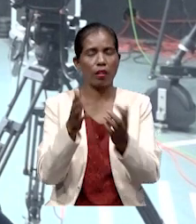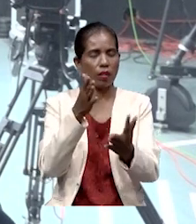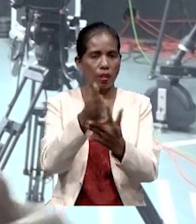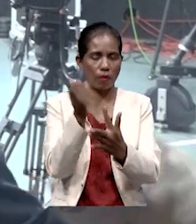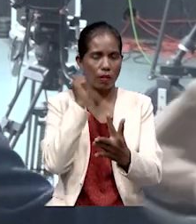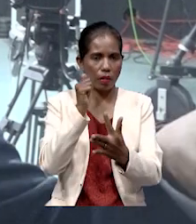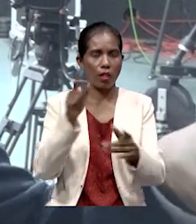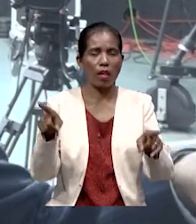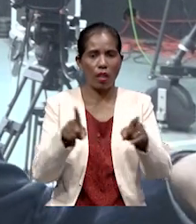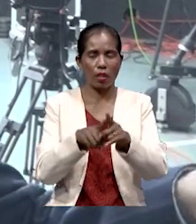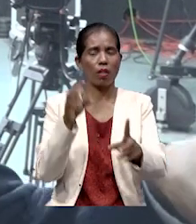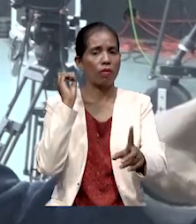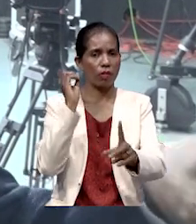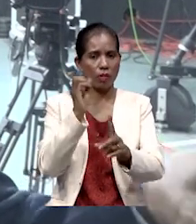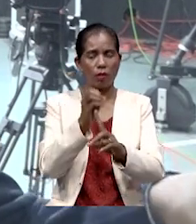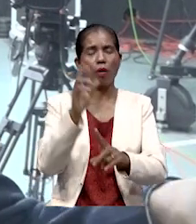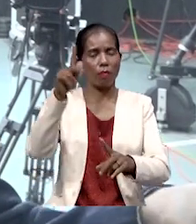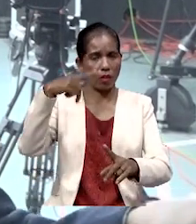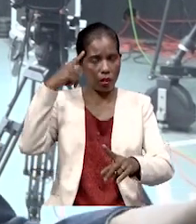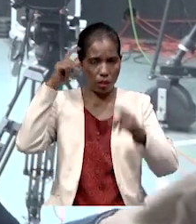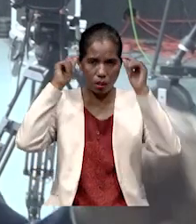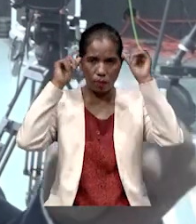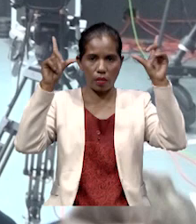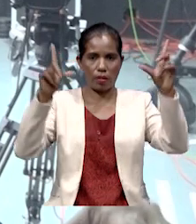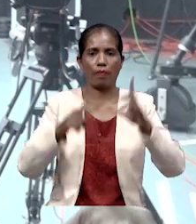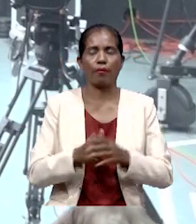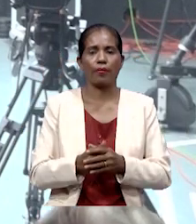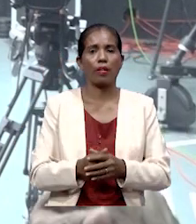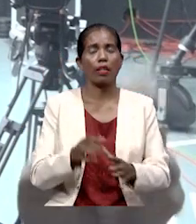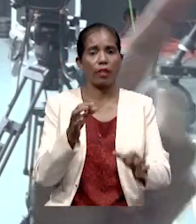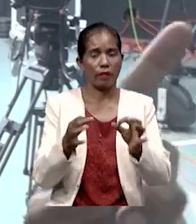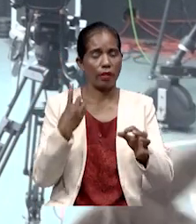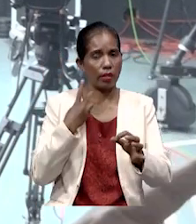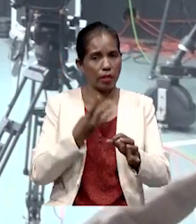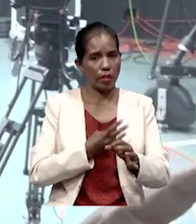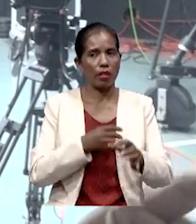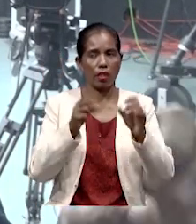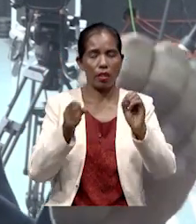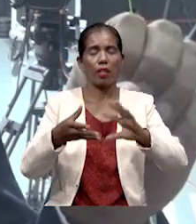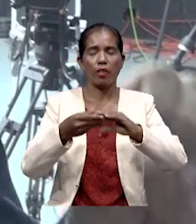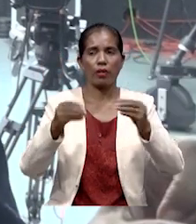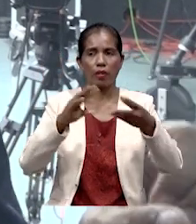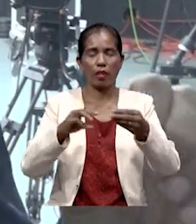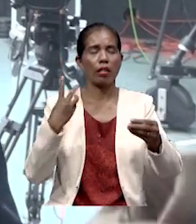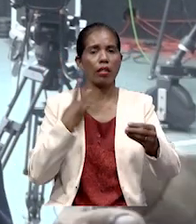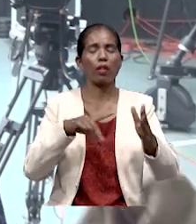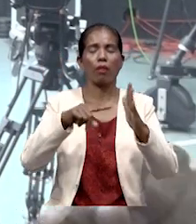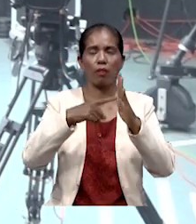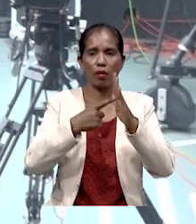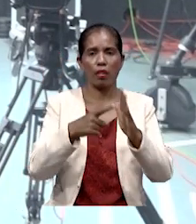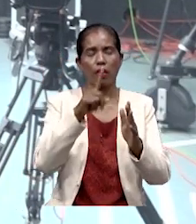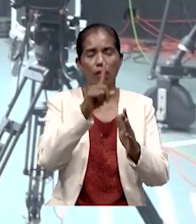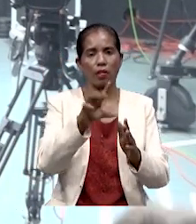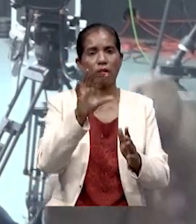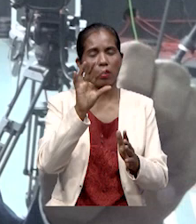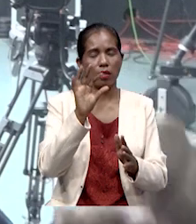nessa opção ida que política Timor-Leste. Que Ita, em termos de história, Ita Rahu Keras em